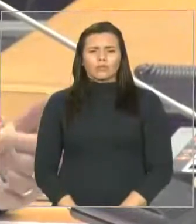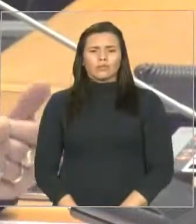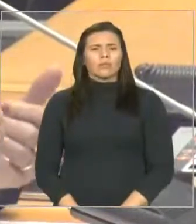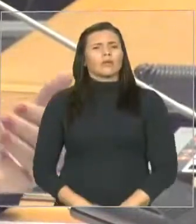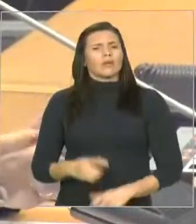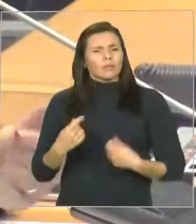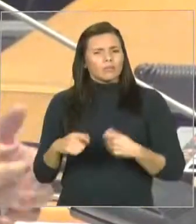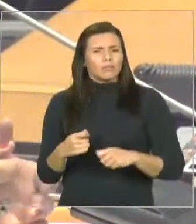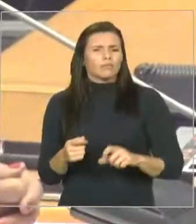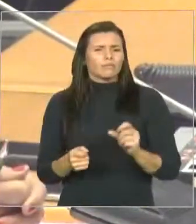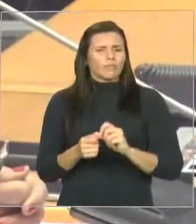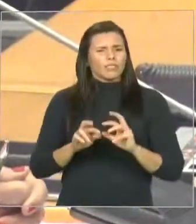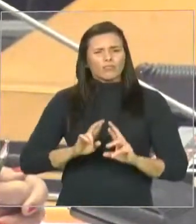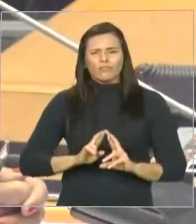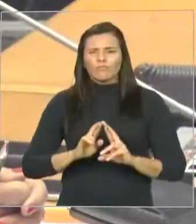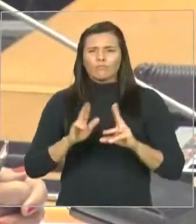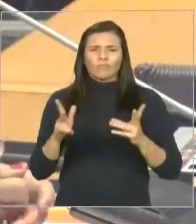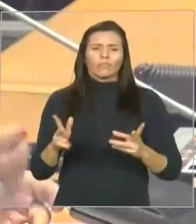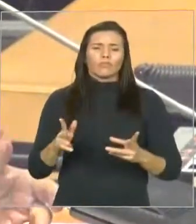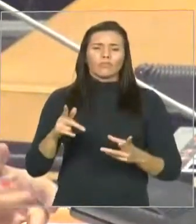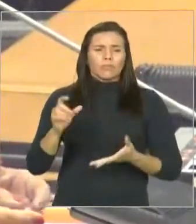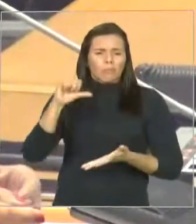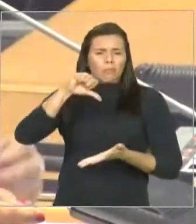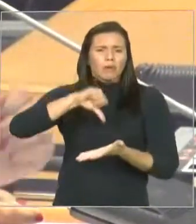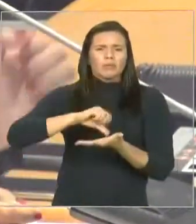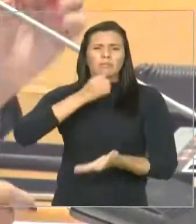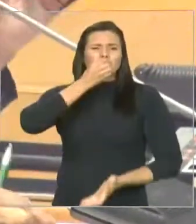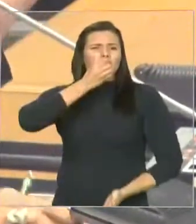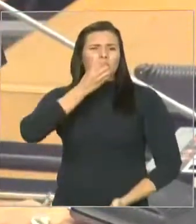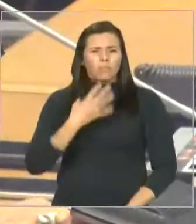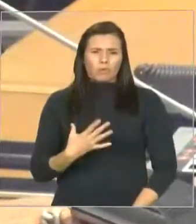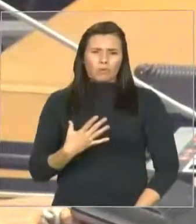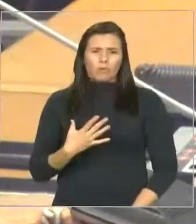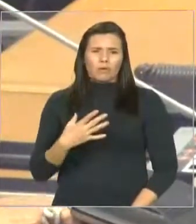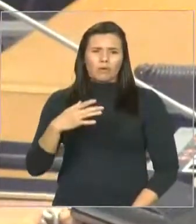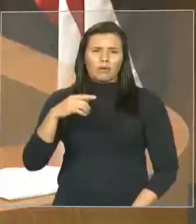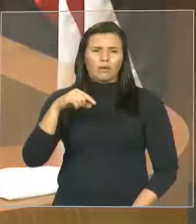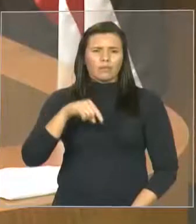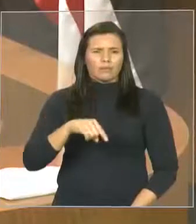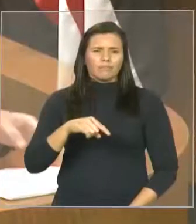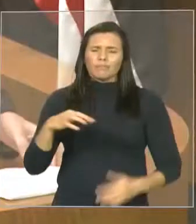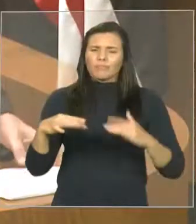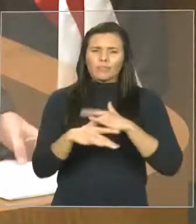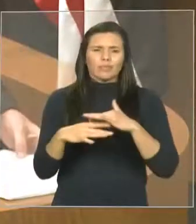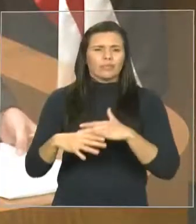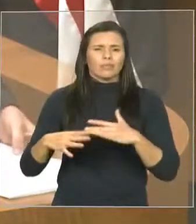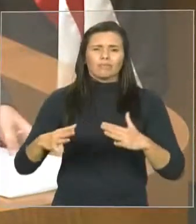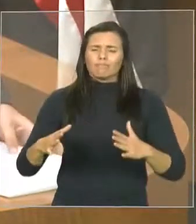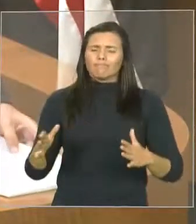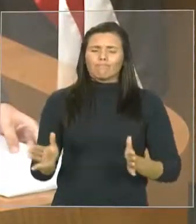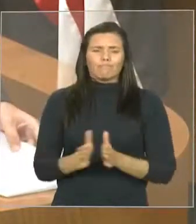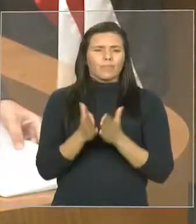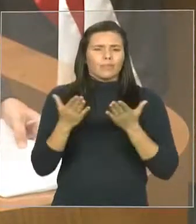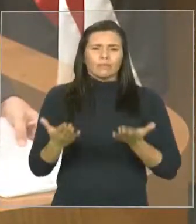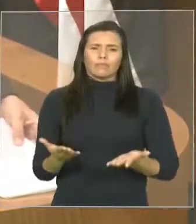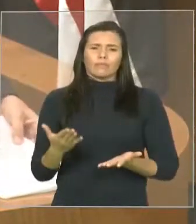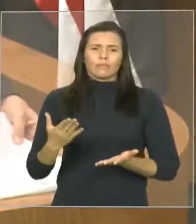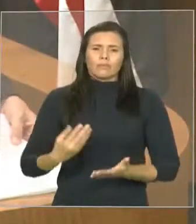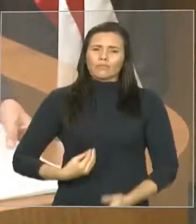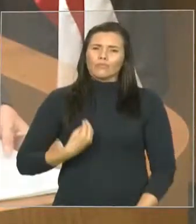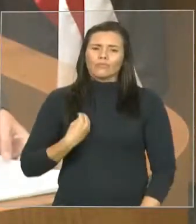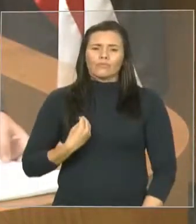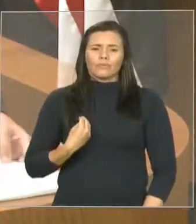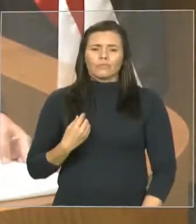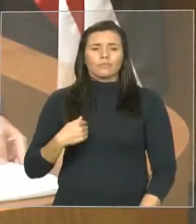cidade, uma capital boa de se viver. É lamentável. Agradeço, deputada Graça Paz, peço que seja incorporado o